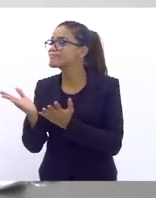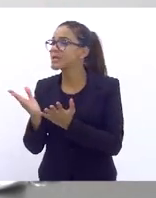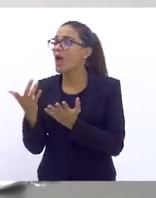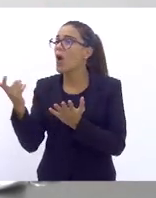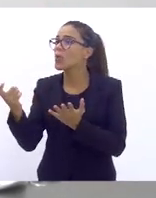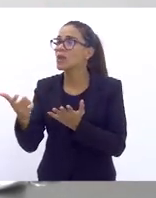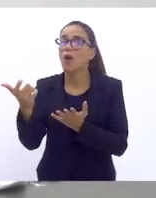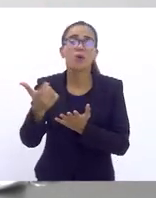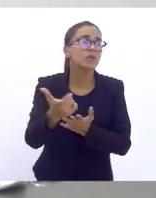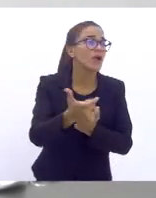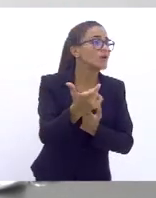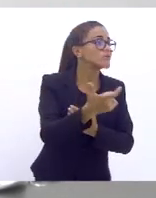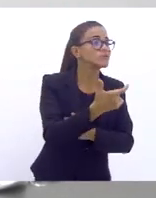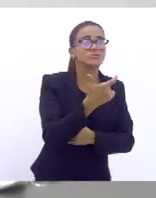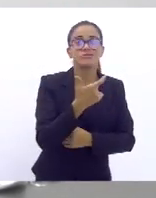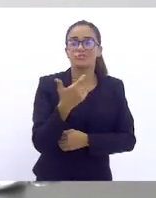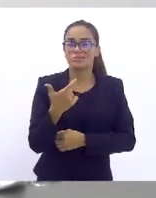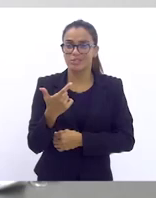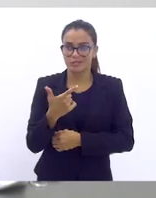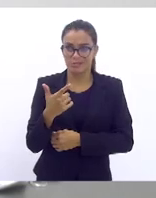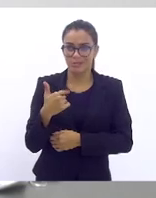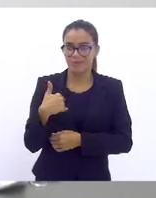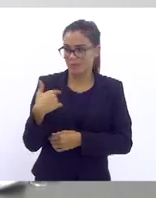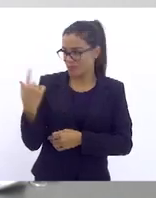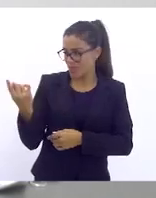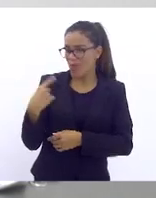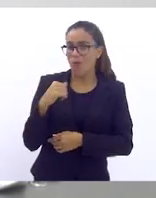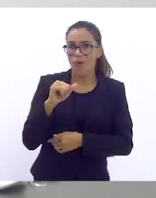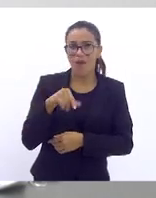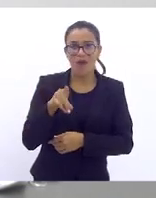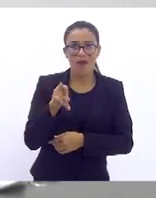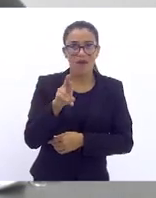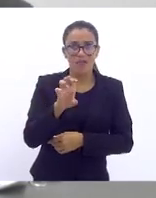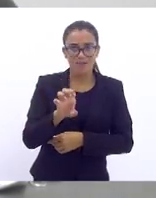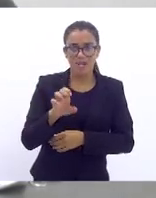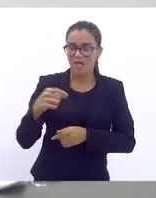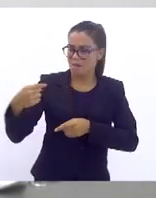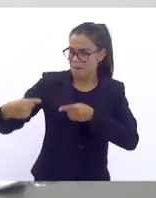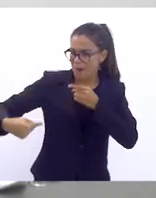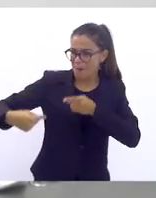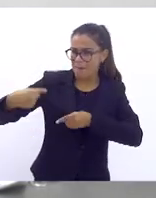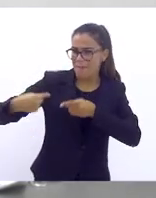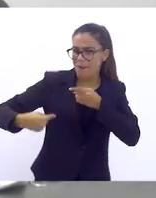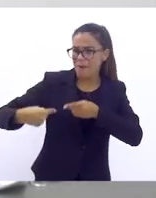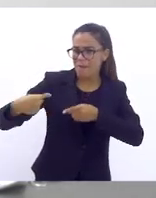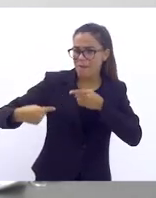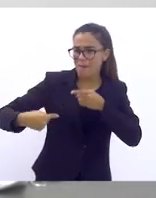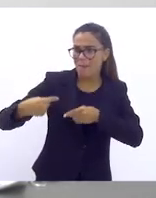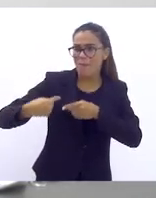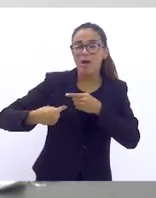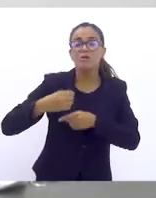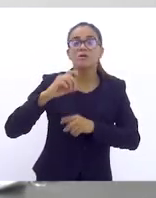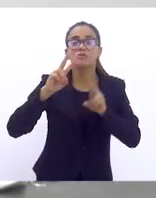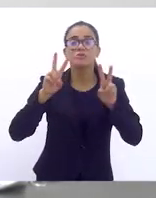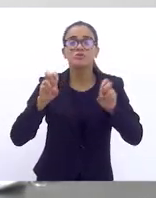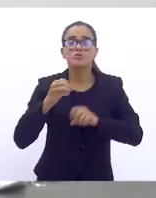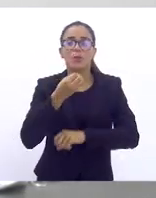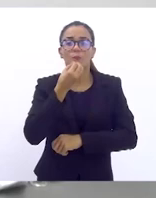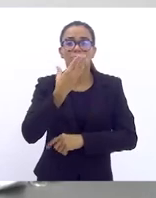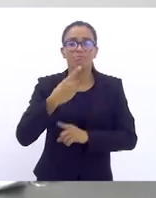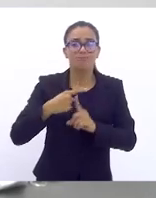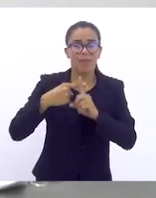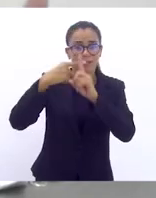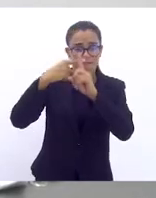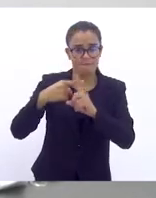eu Deputado André Corrêa tivemos já diversos embates sobre os benefícios fiscais e o que que